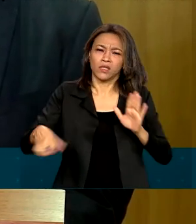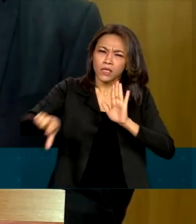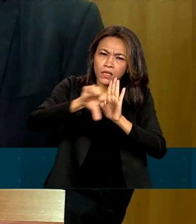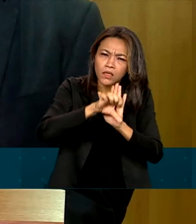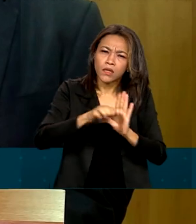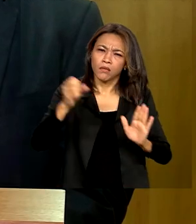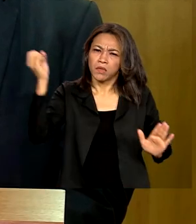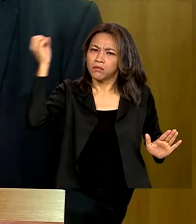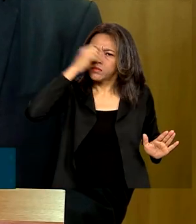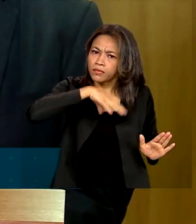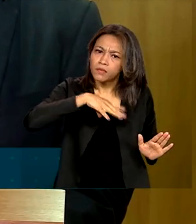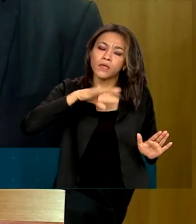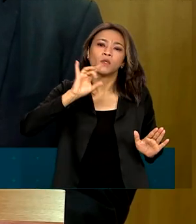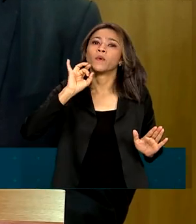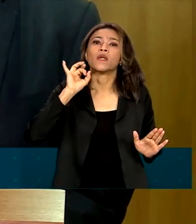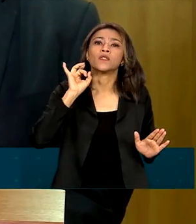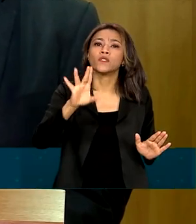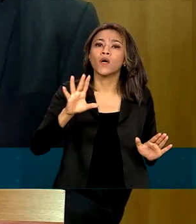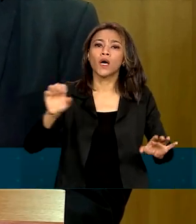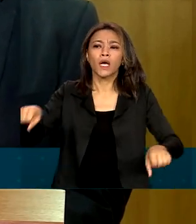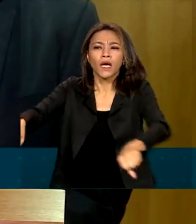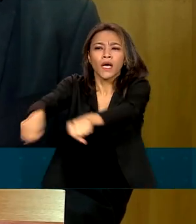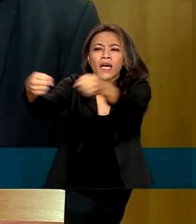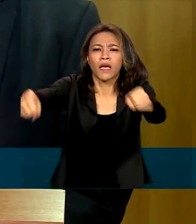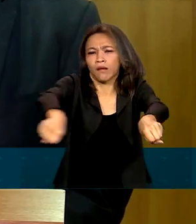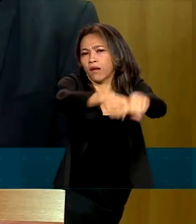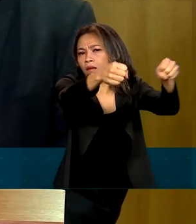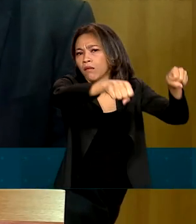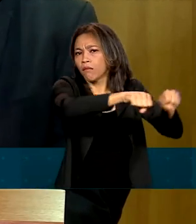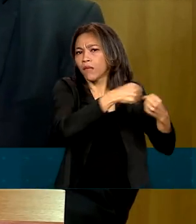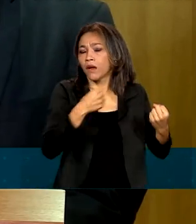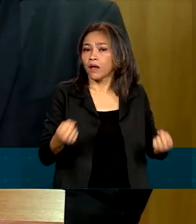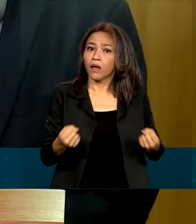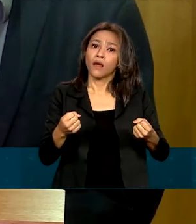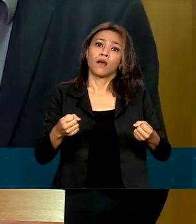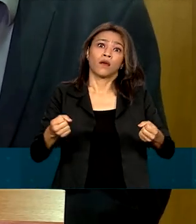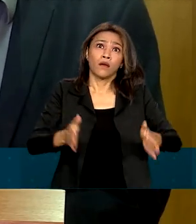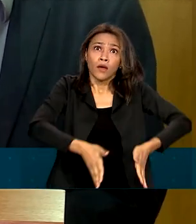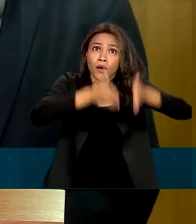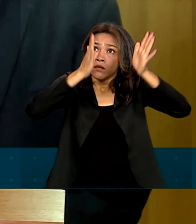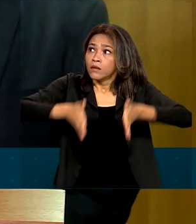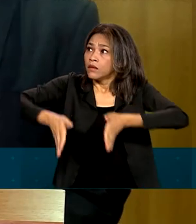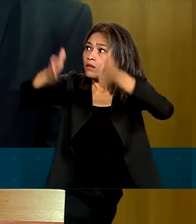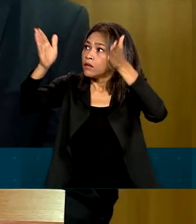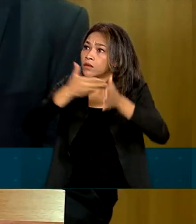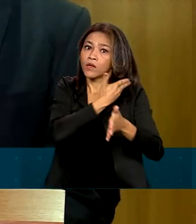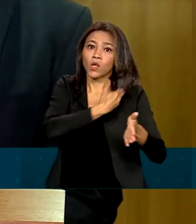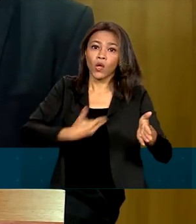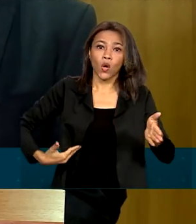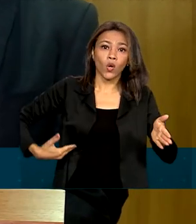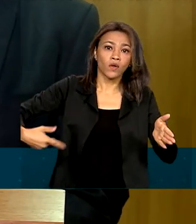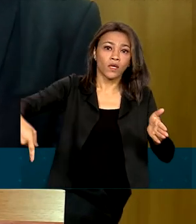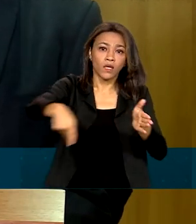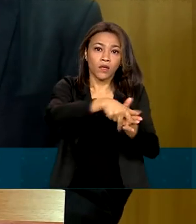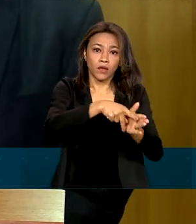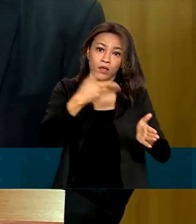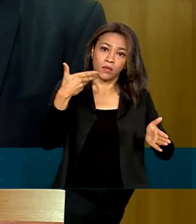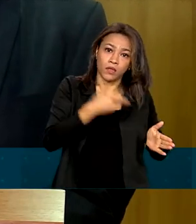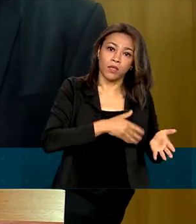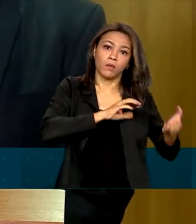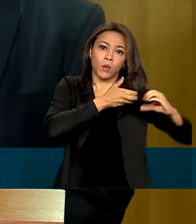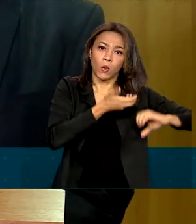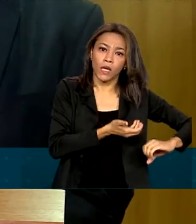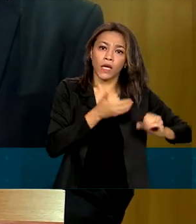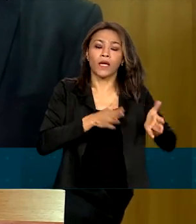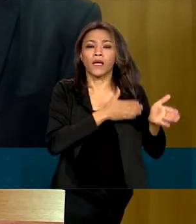apenas depredar, vandalizar o patrimônio público dessas instituições, do Congresso, da Suprema